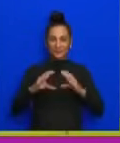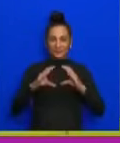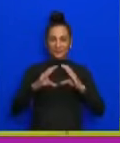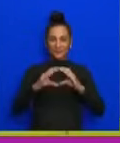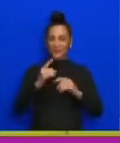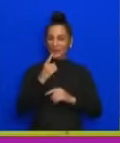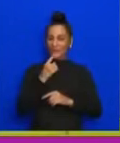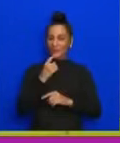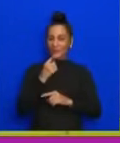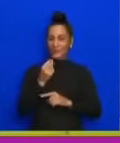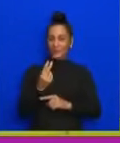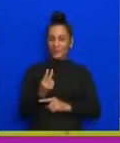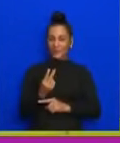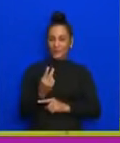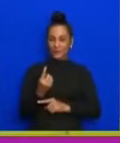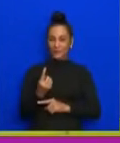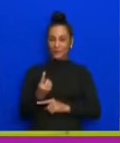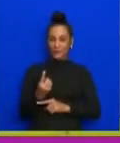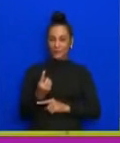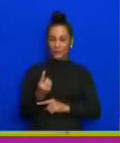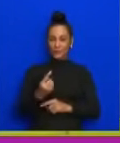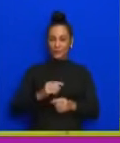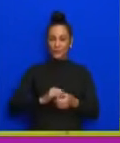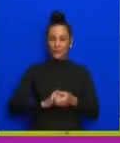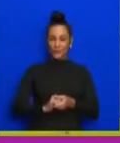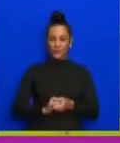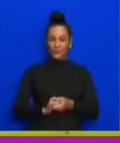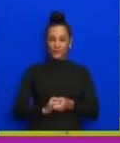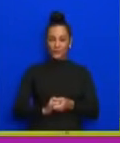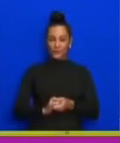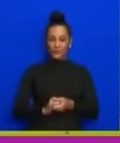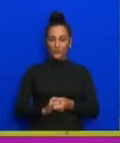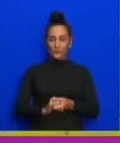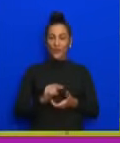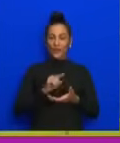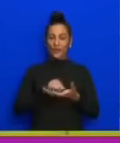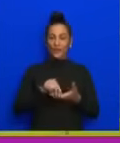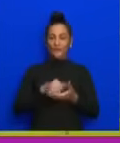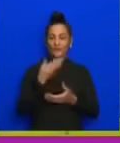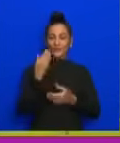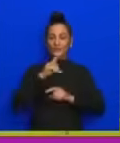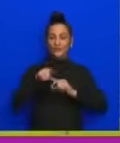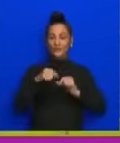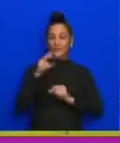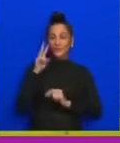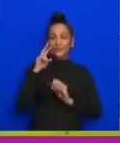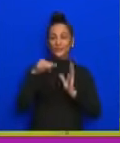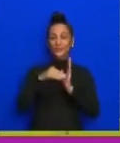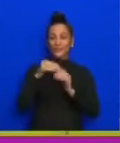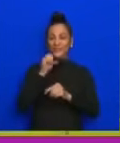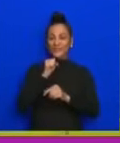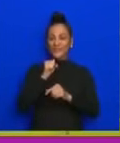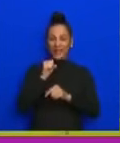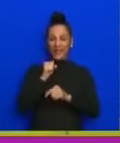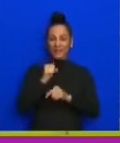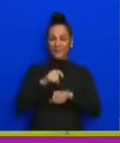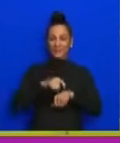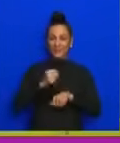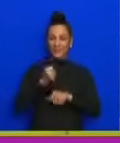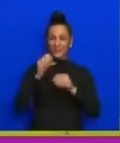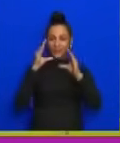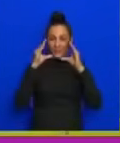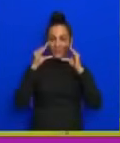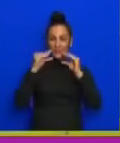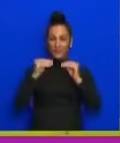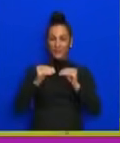Bola vermelha, 21. Vermelha, número 21. Loto Fácil com sorteios de segunda a sábado a partir das 8